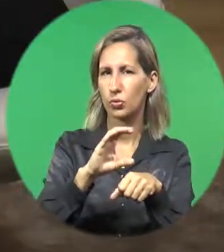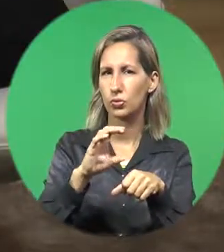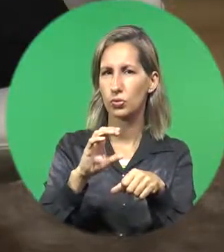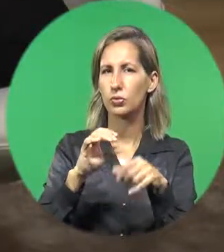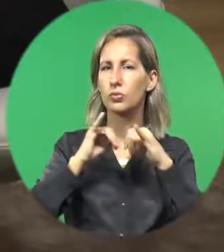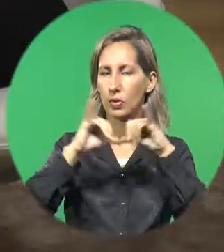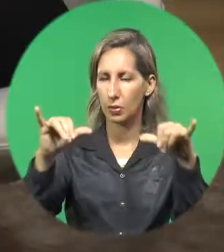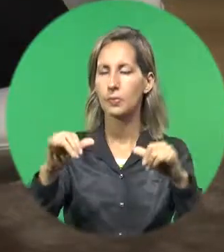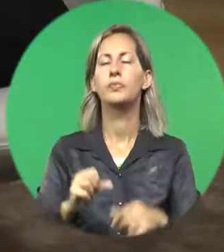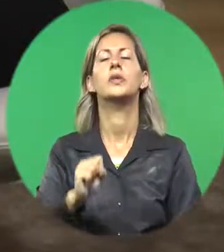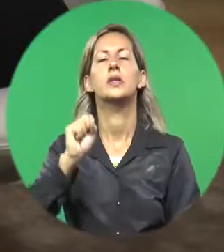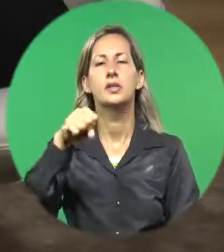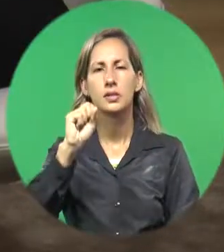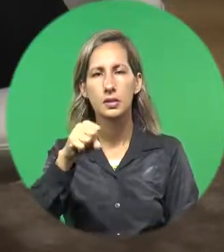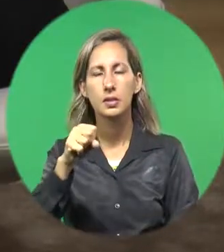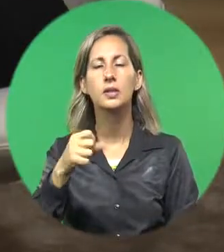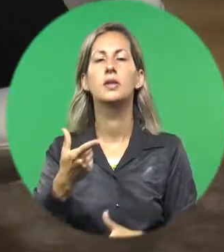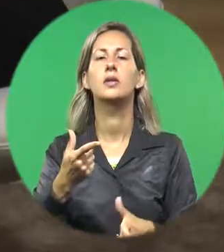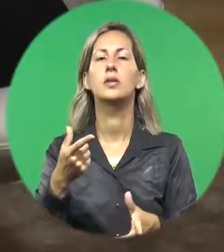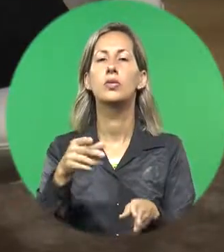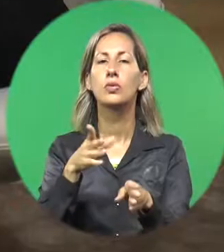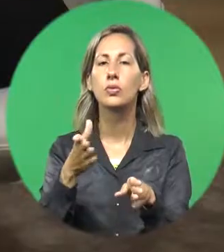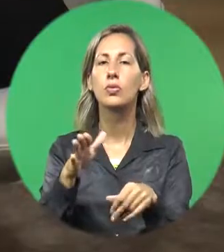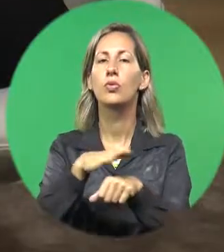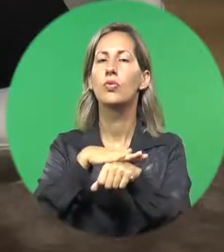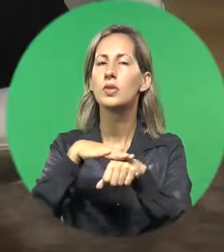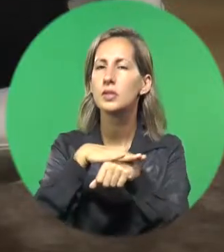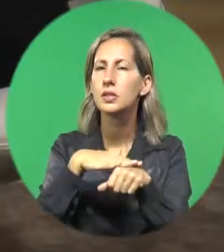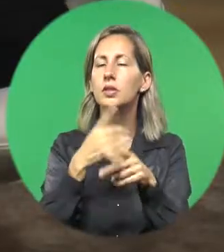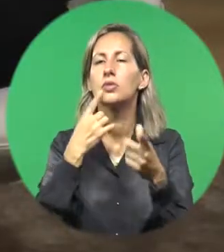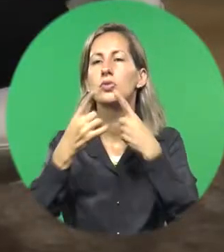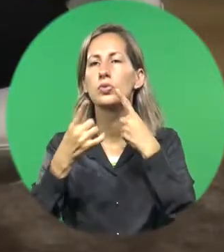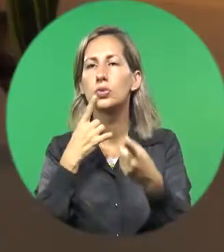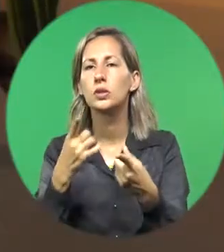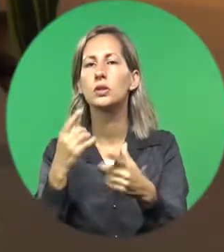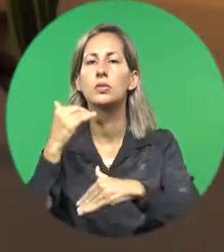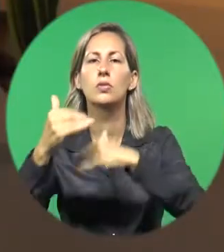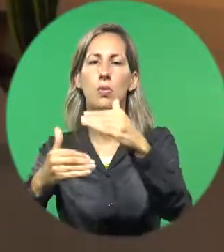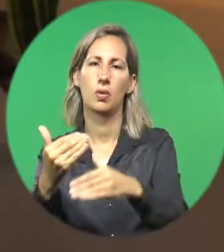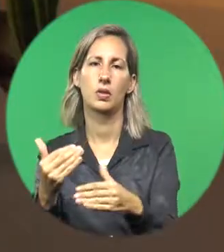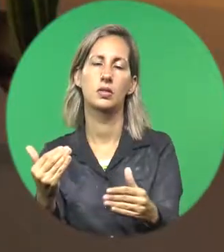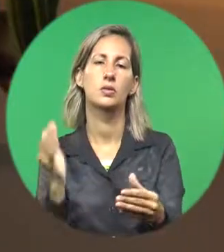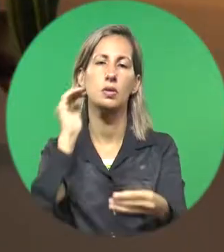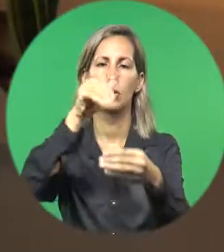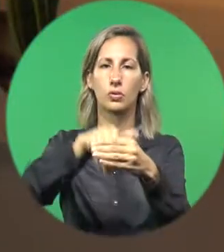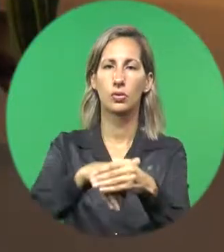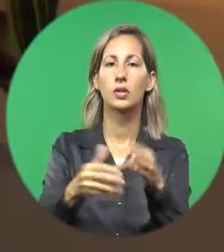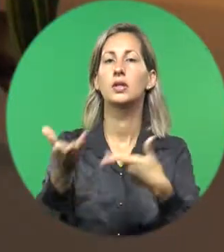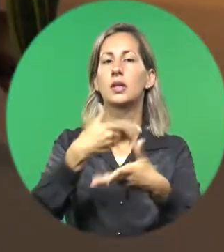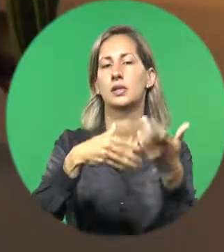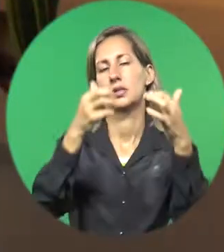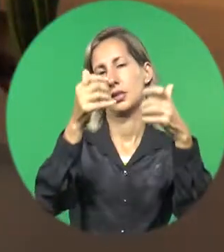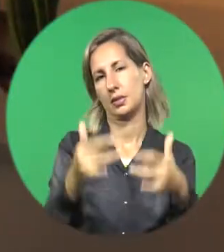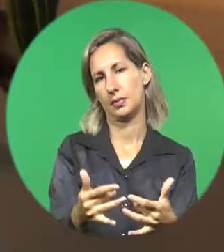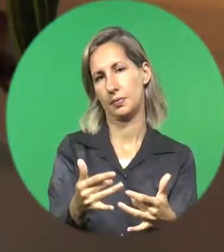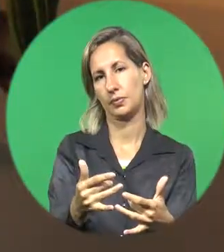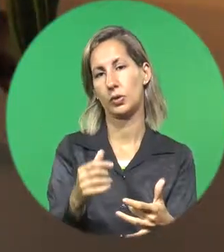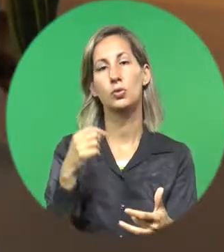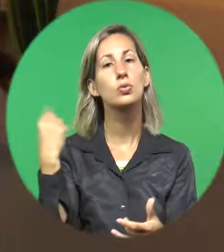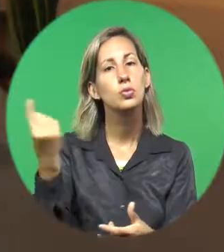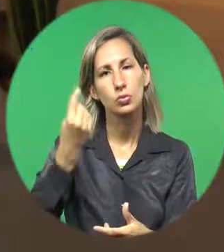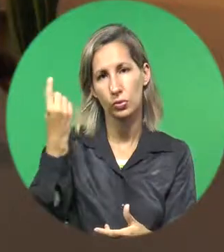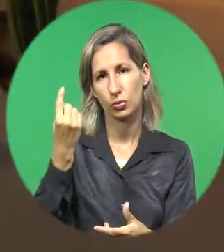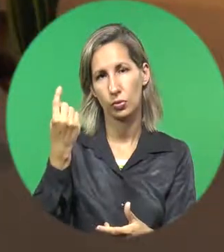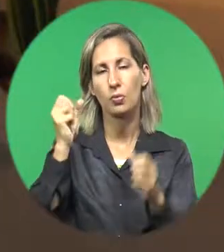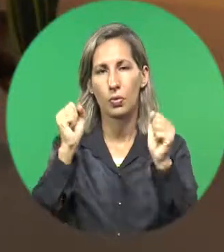workshop abordou um pouco isso? Claro, porque é conversando e discutindo esse processo eleitoral que eu vou trazer esclarecimento. E